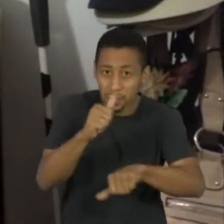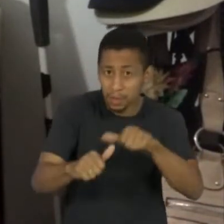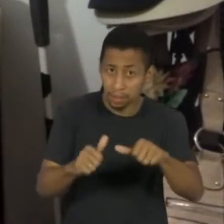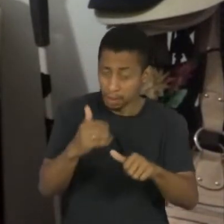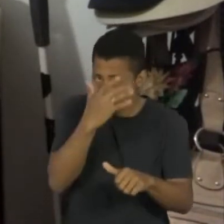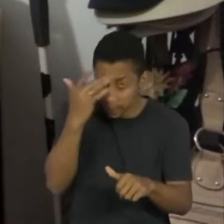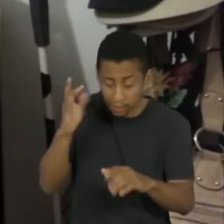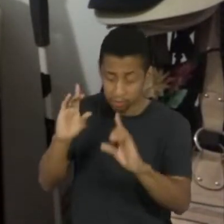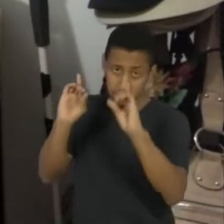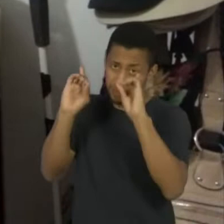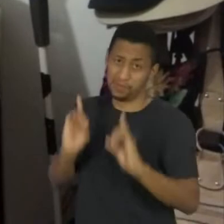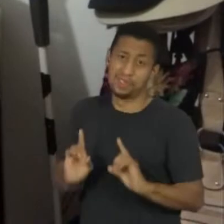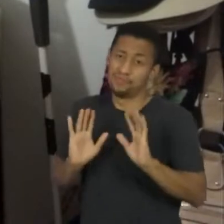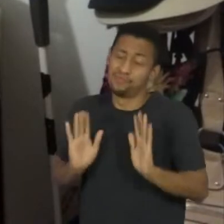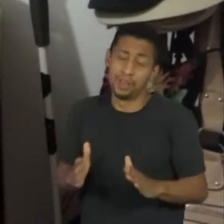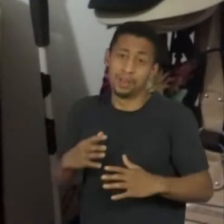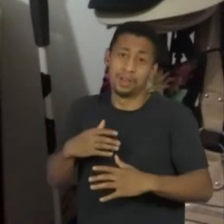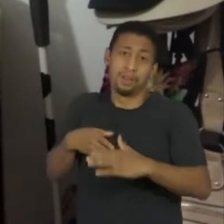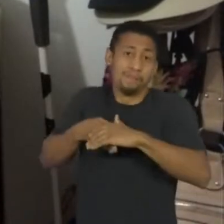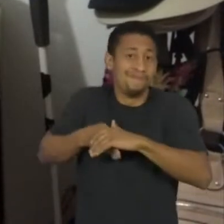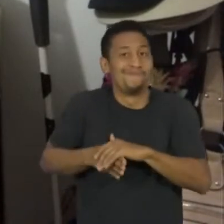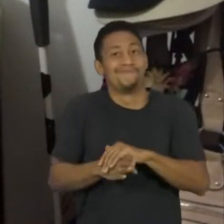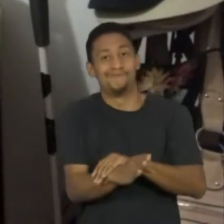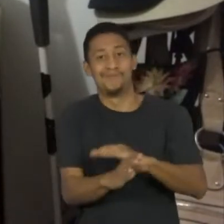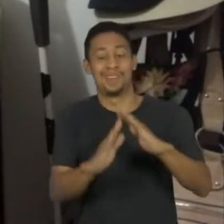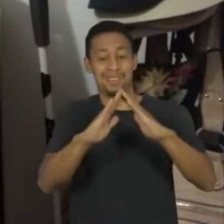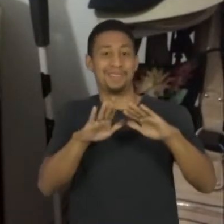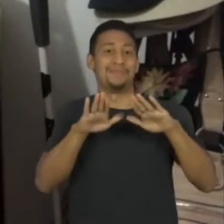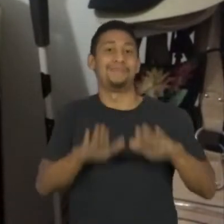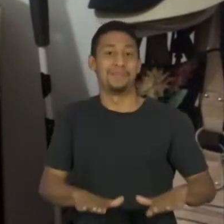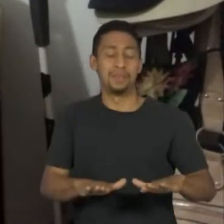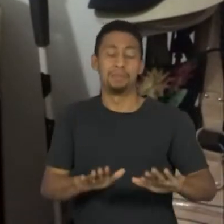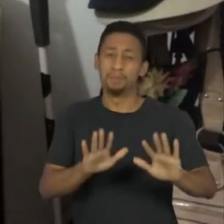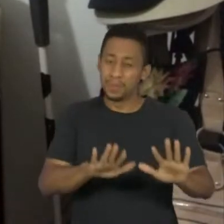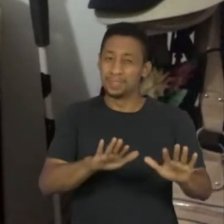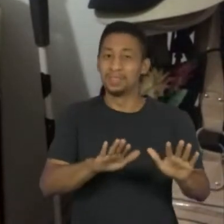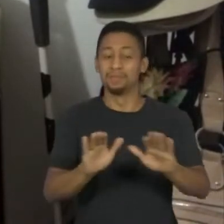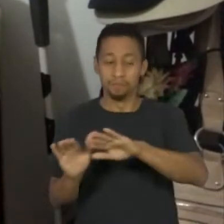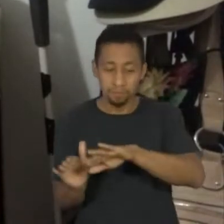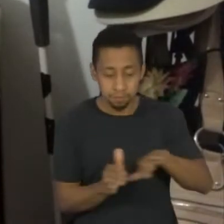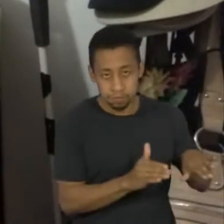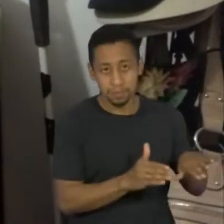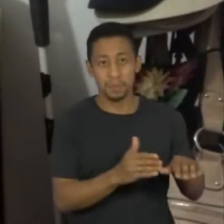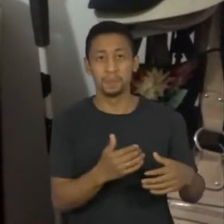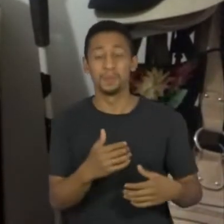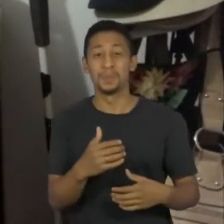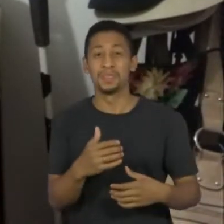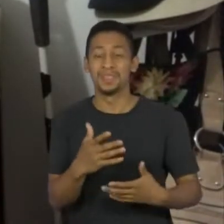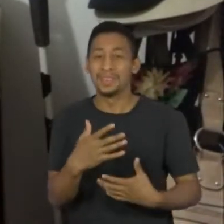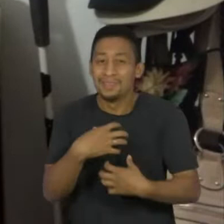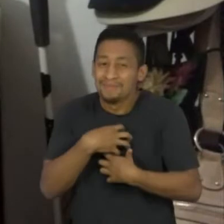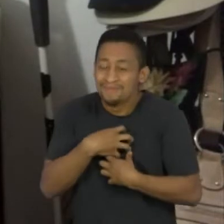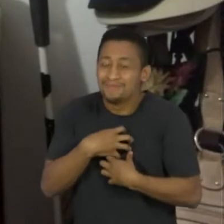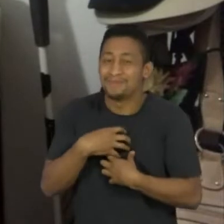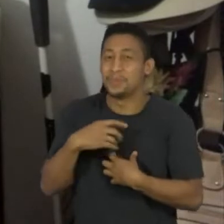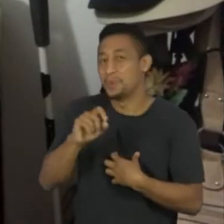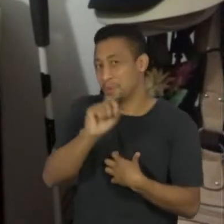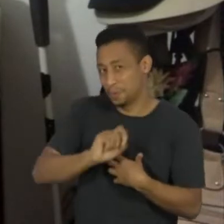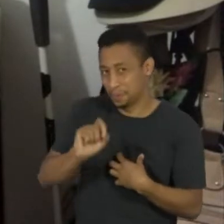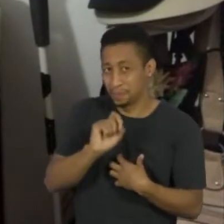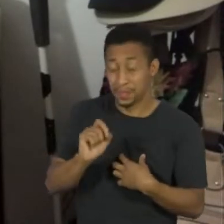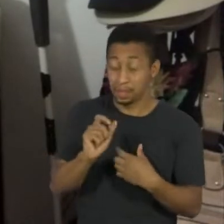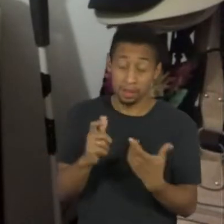deficiência já passam por isso há muito tempo. Por outro lado, afeta objetivamente algumas questões, né? Muitas